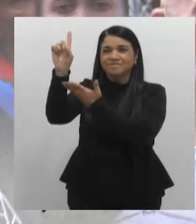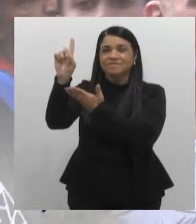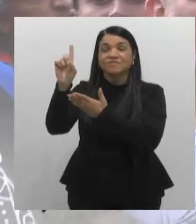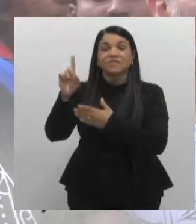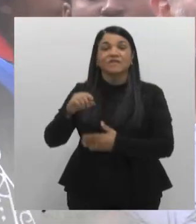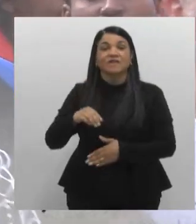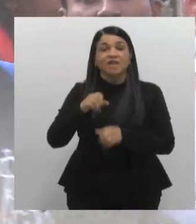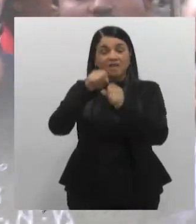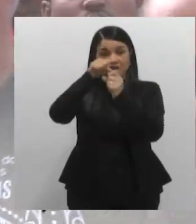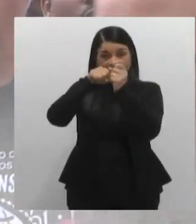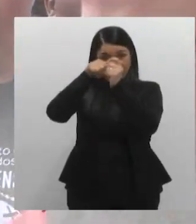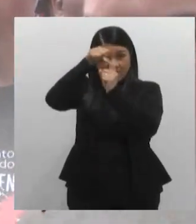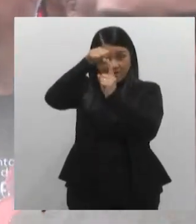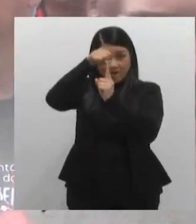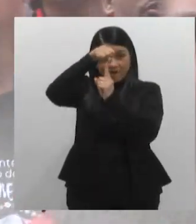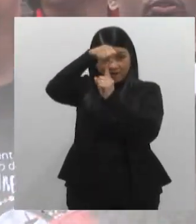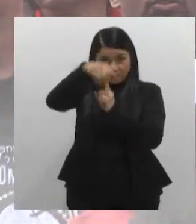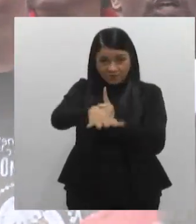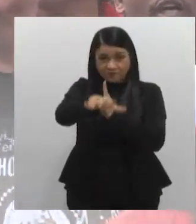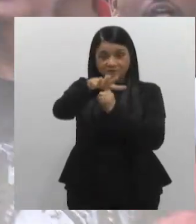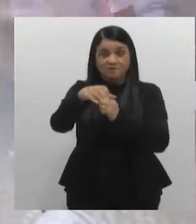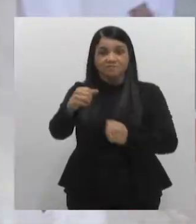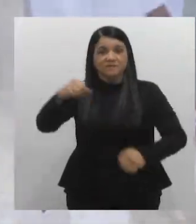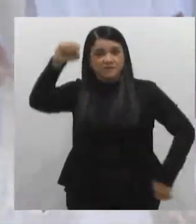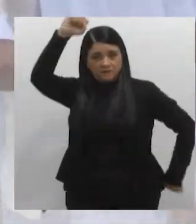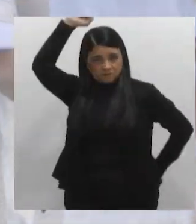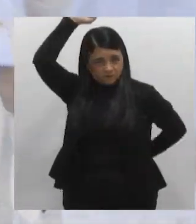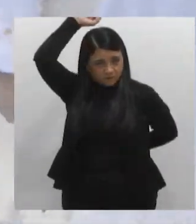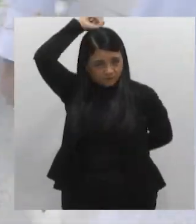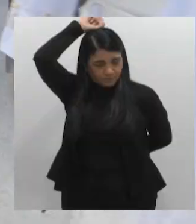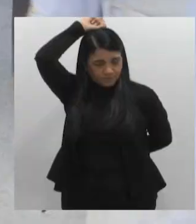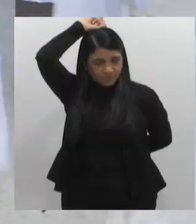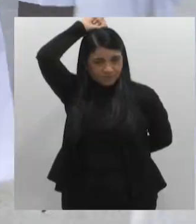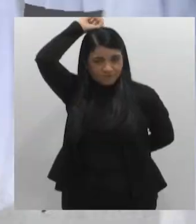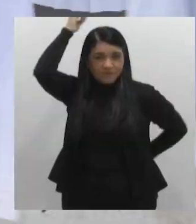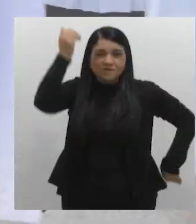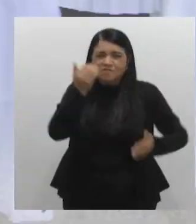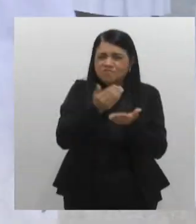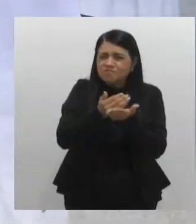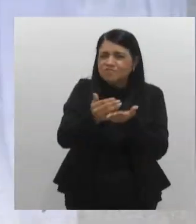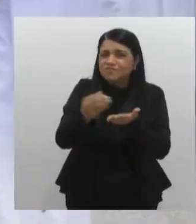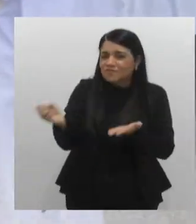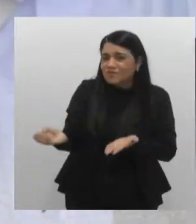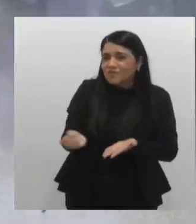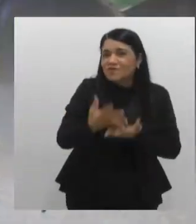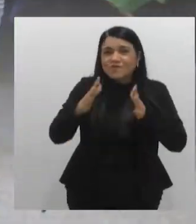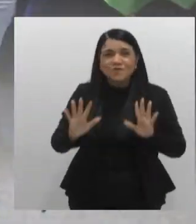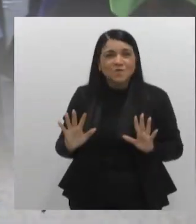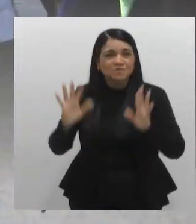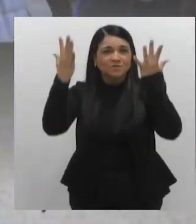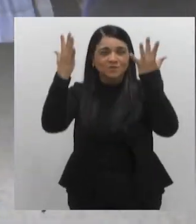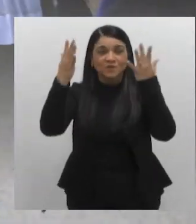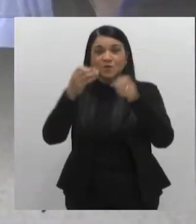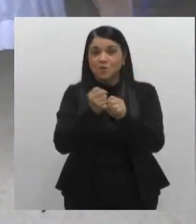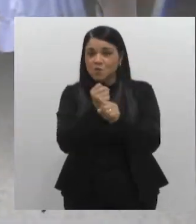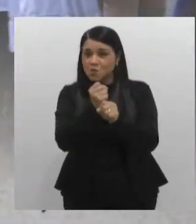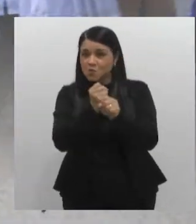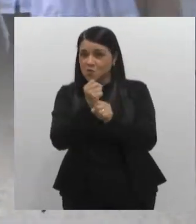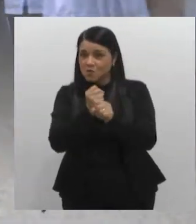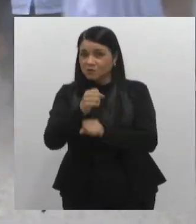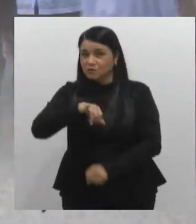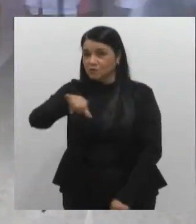A Arquidiocese de São Sebastião do Rio de Janeiro iniciou um novo tempo de importantes comemorações. É o ano